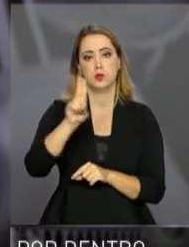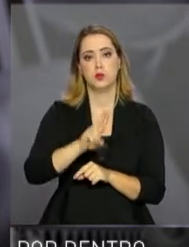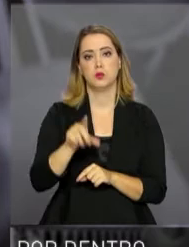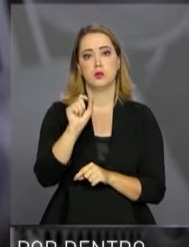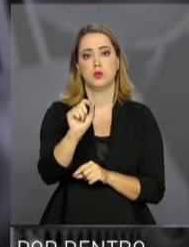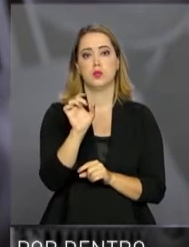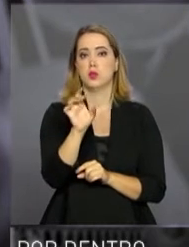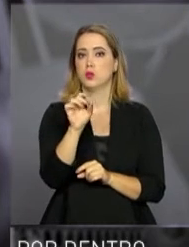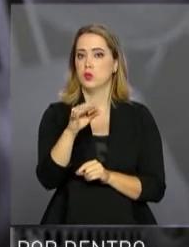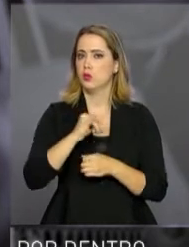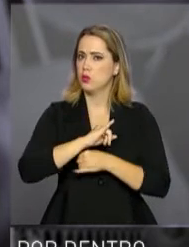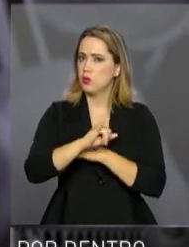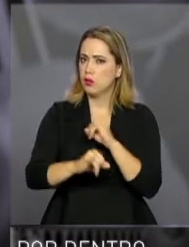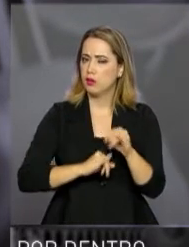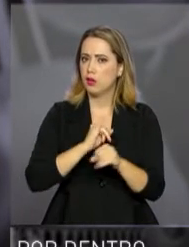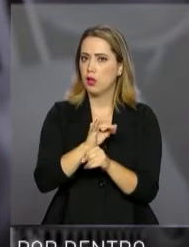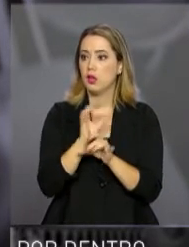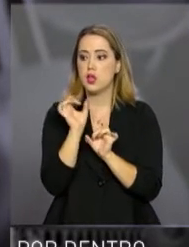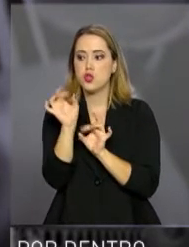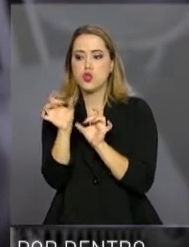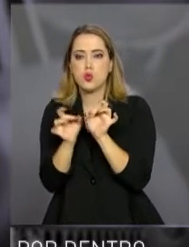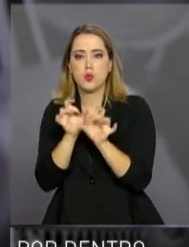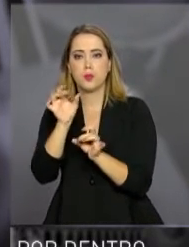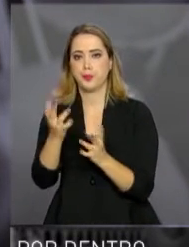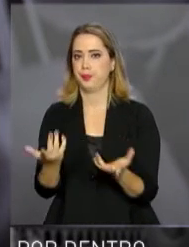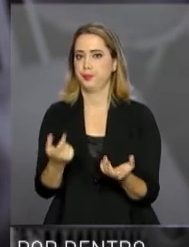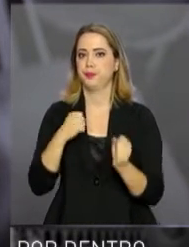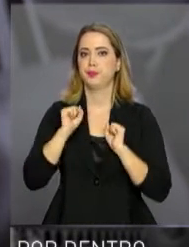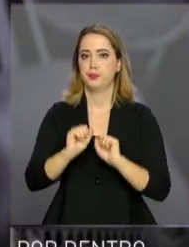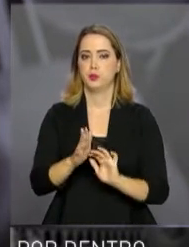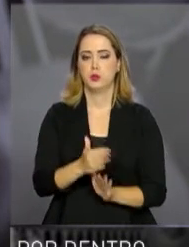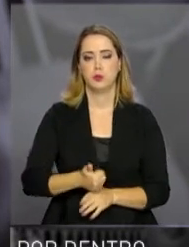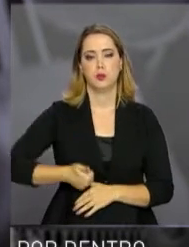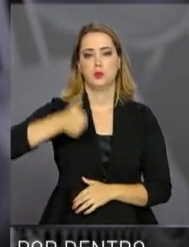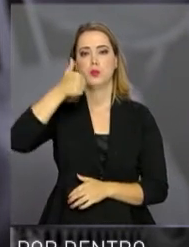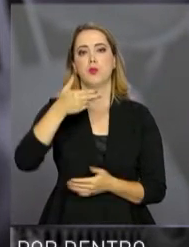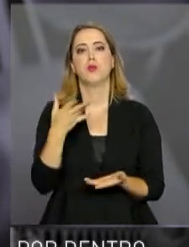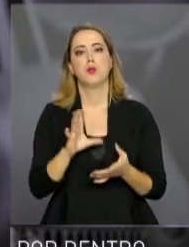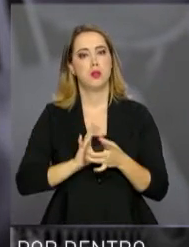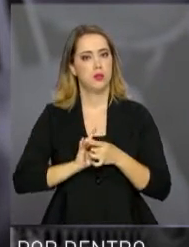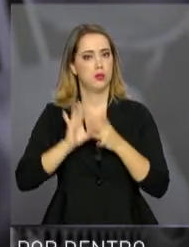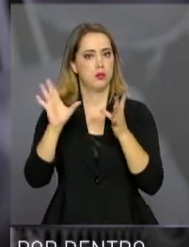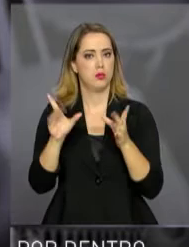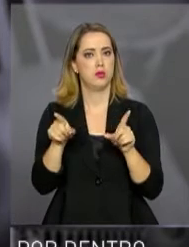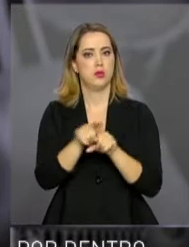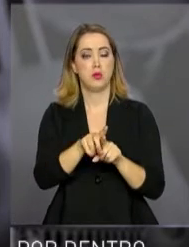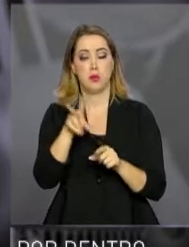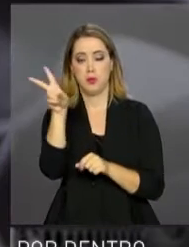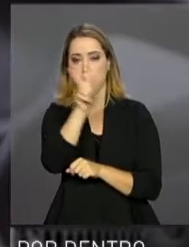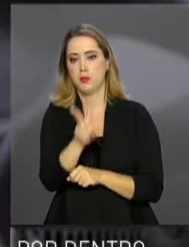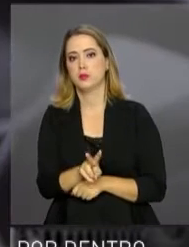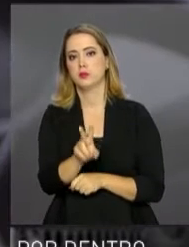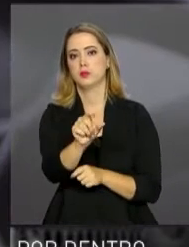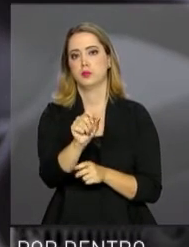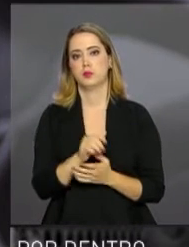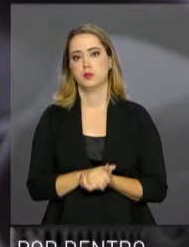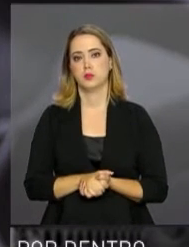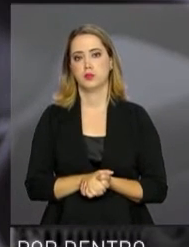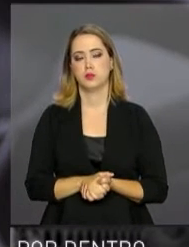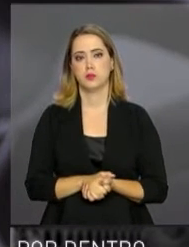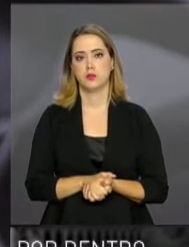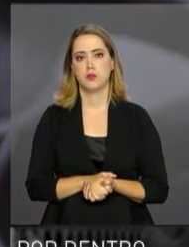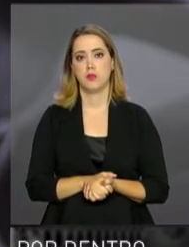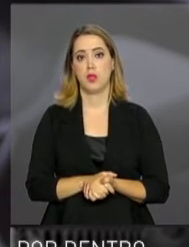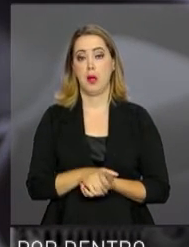de faixas desse satélite que lhe permitirão melhorar a qualidade da sua autonomia e da sua fiscalização. Em relação